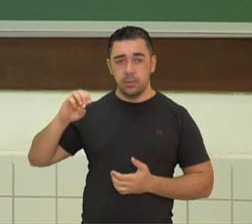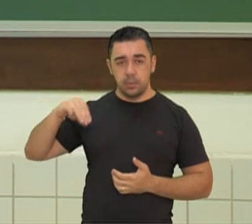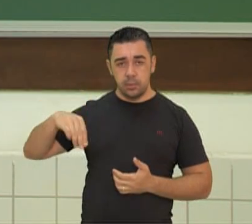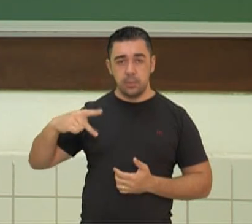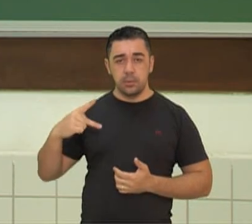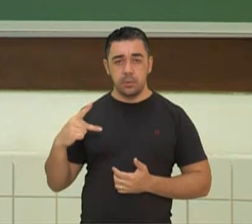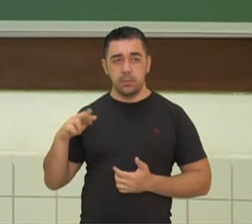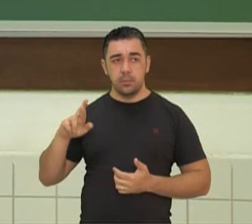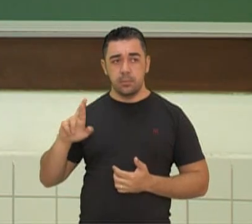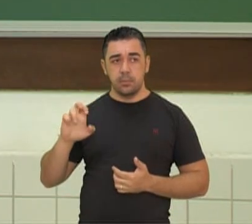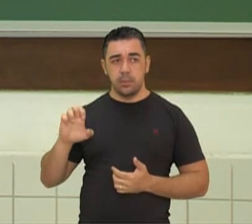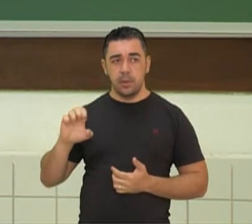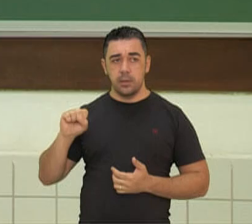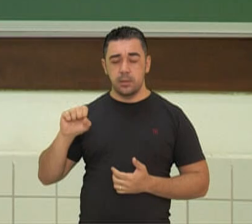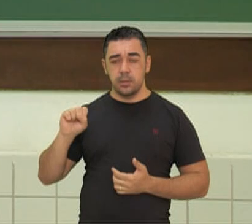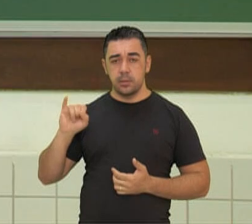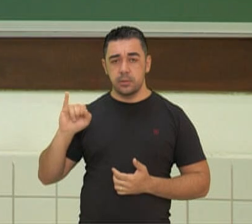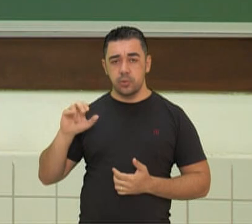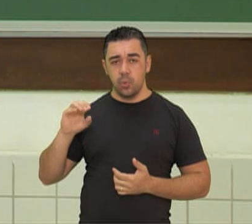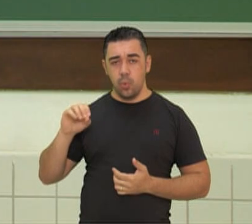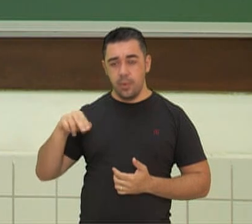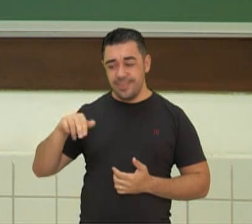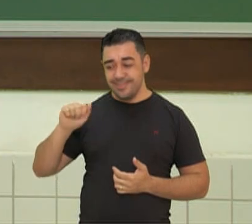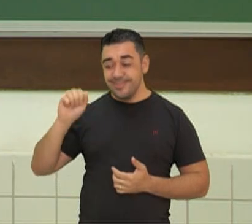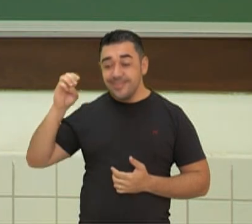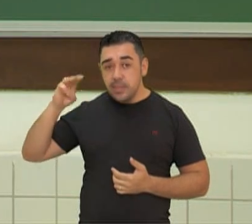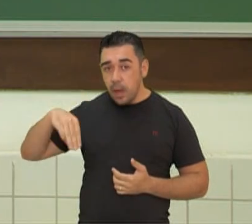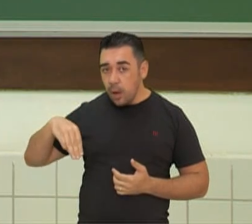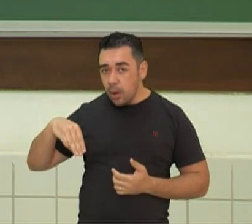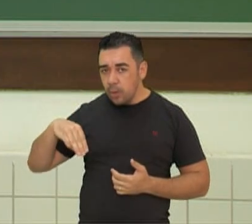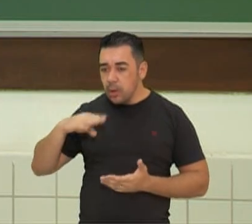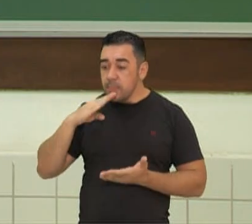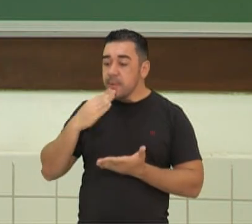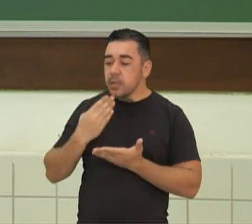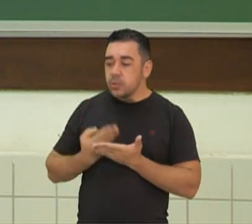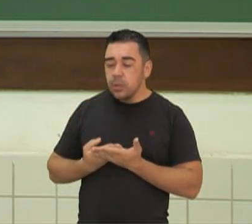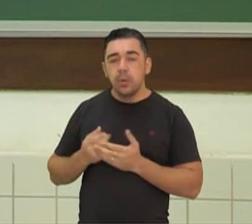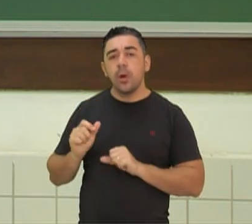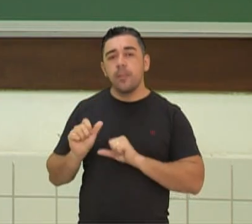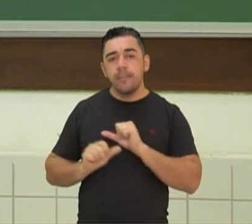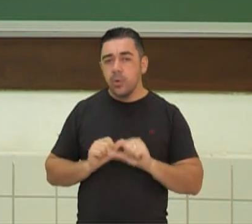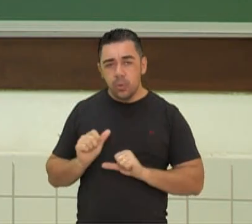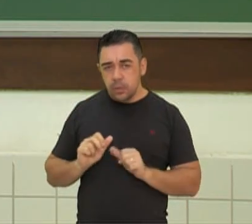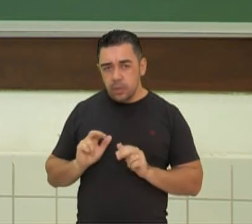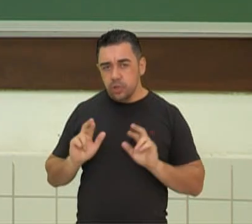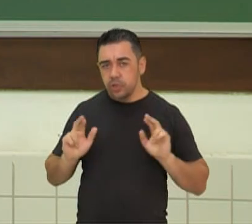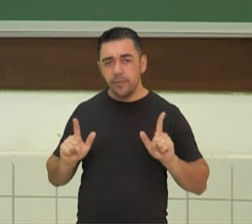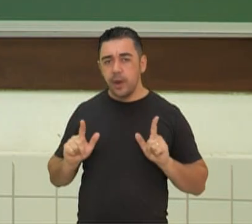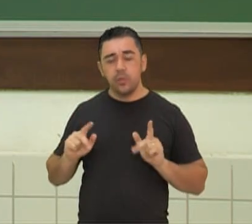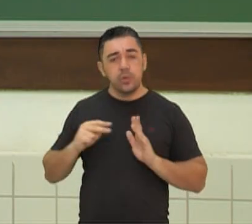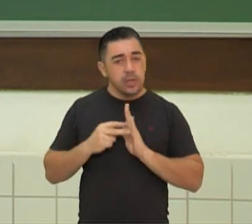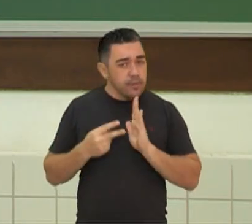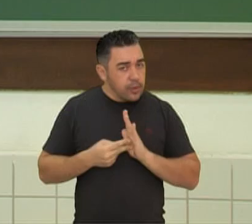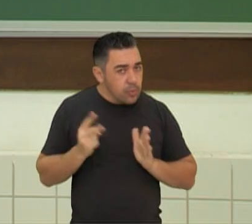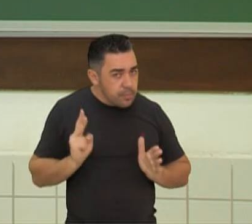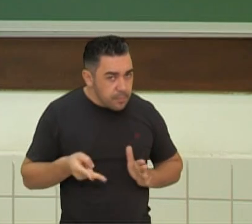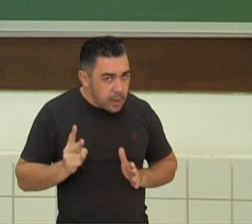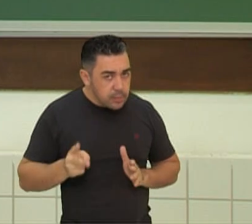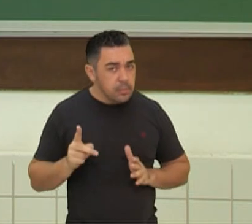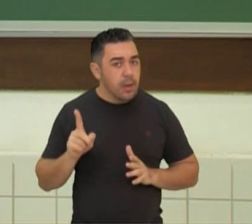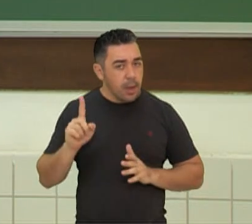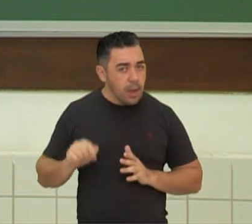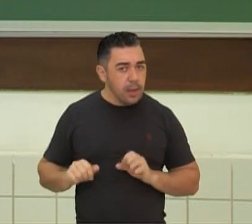o sentido, tá, do nosso contexto, não ficasse divergente, não mudasse, não ficasse diferente. A ideia é que